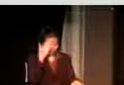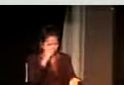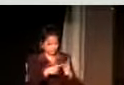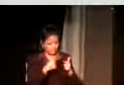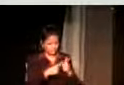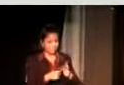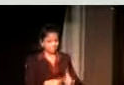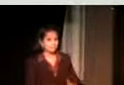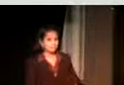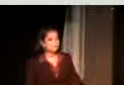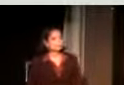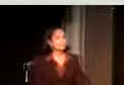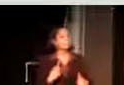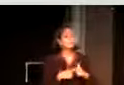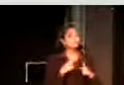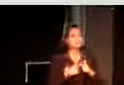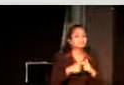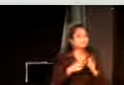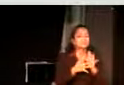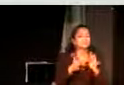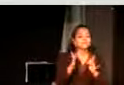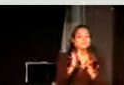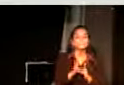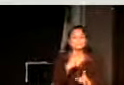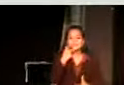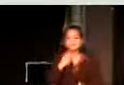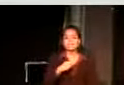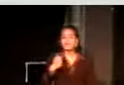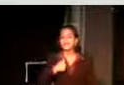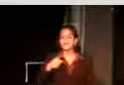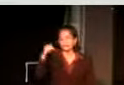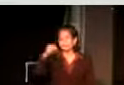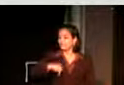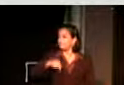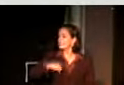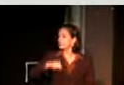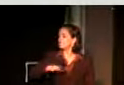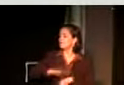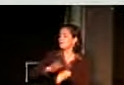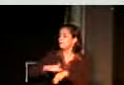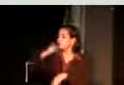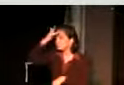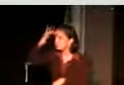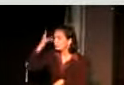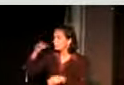porque eu não vim chamar justos mas pecadores ao arrependimento